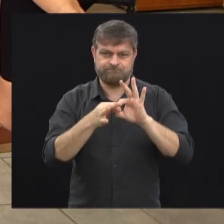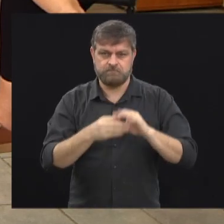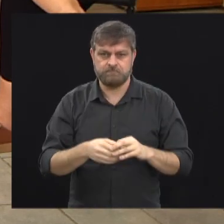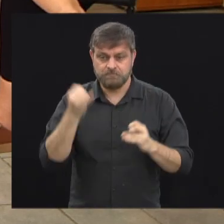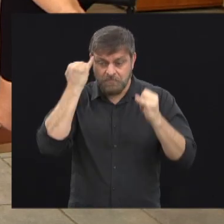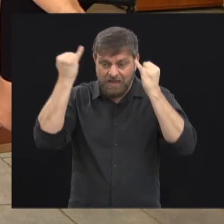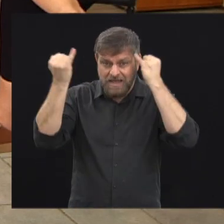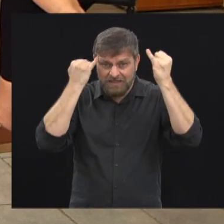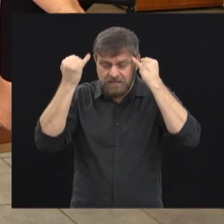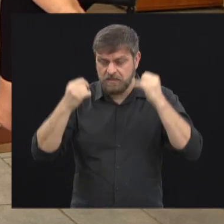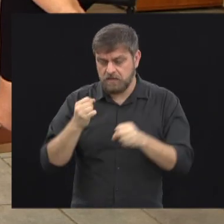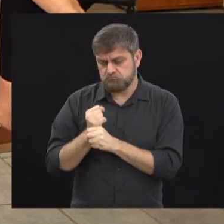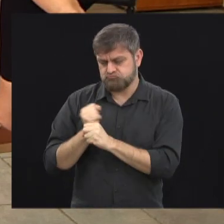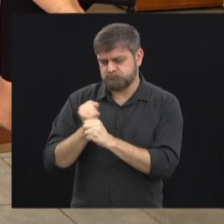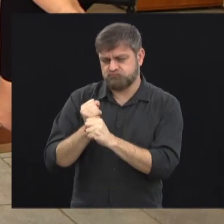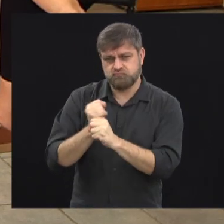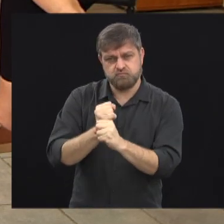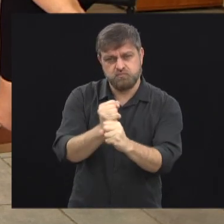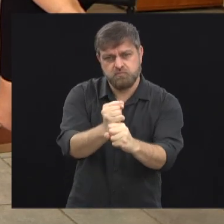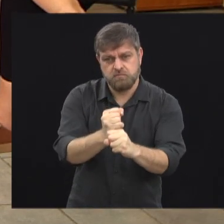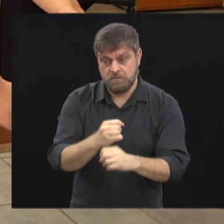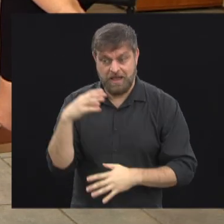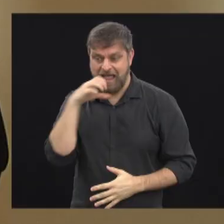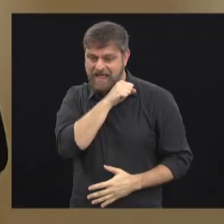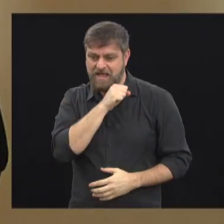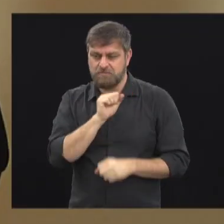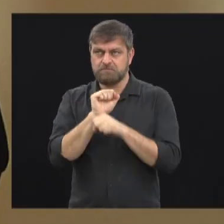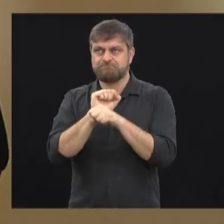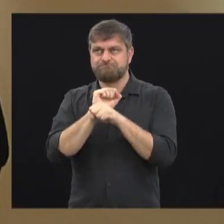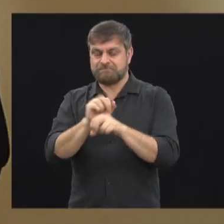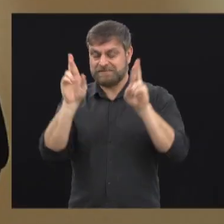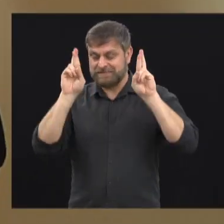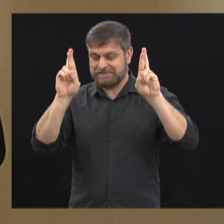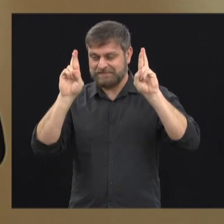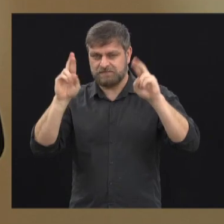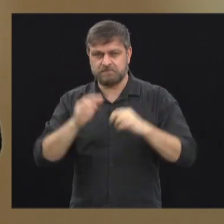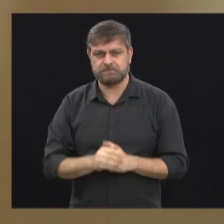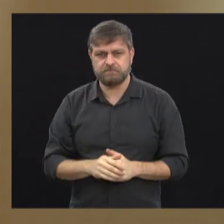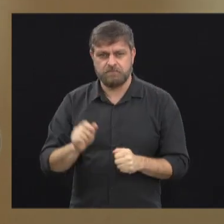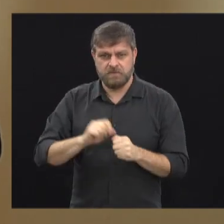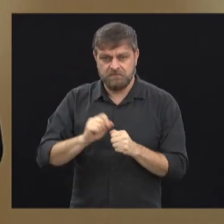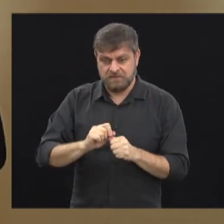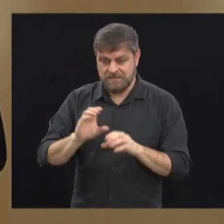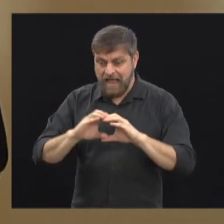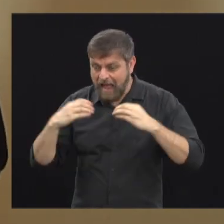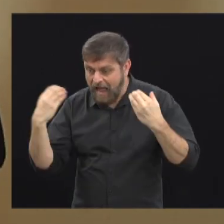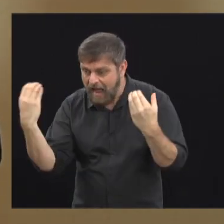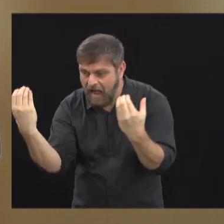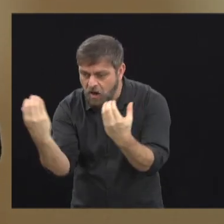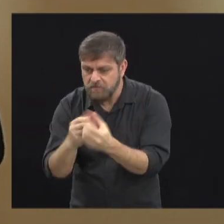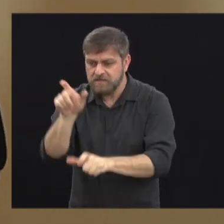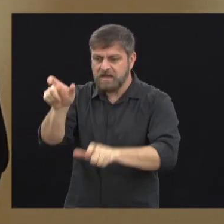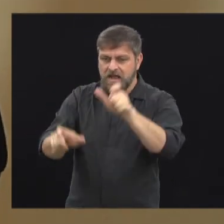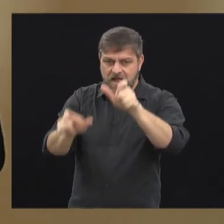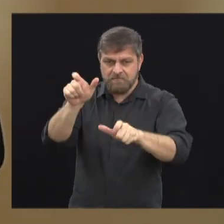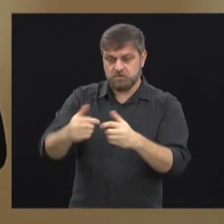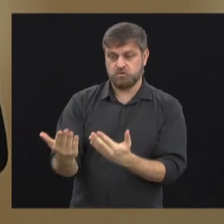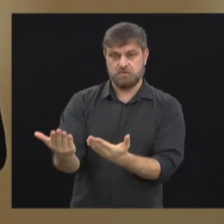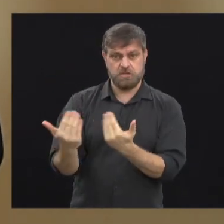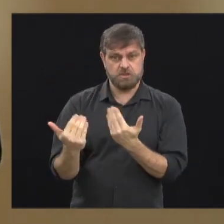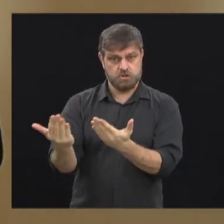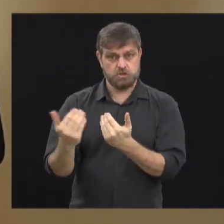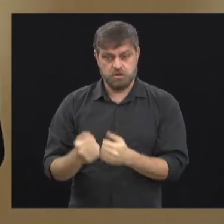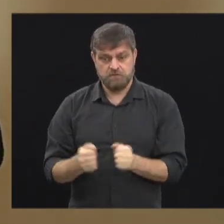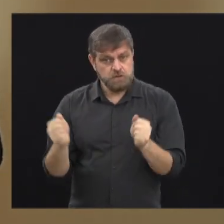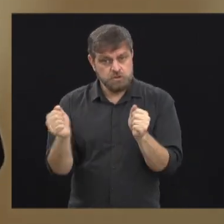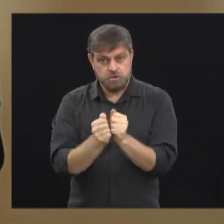que a gente quer daqui a uns anos, ou muito próximo, não daqui a uns anos, é trazer as pessoas da comunidade, do bairro, os jovens,